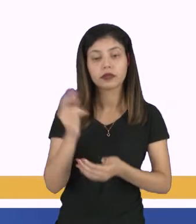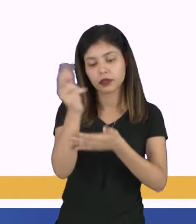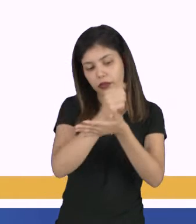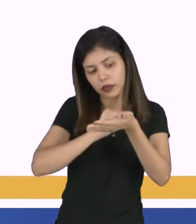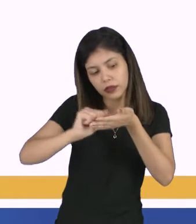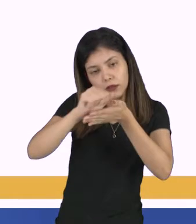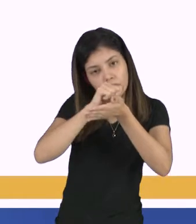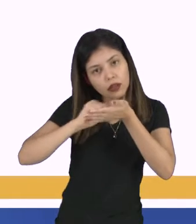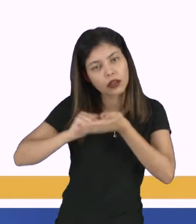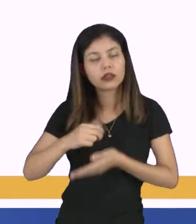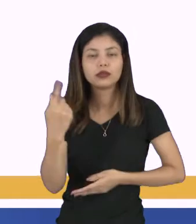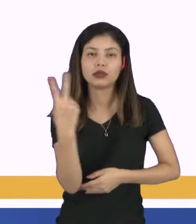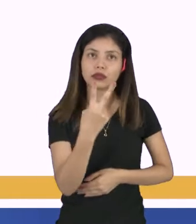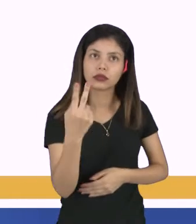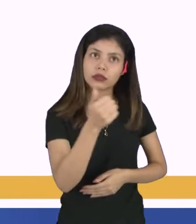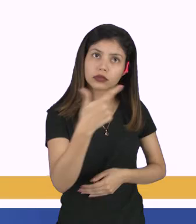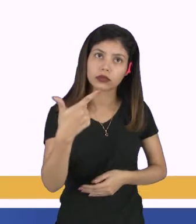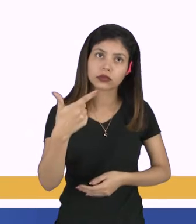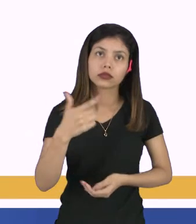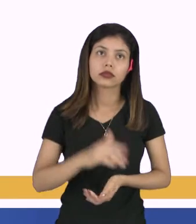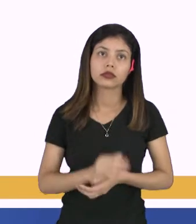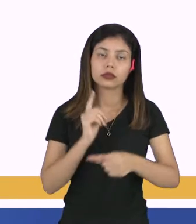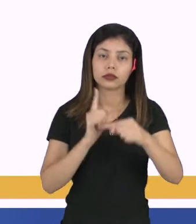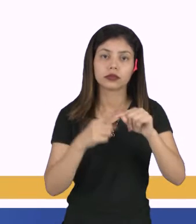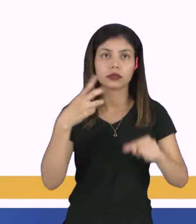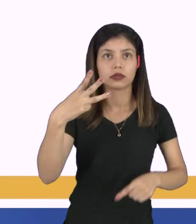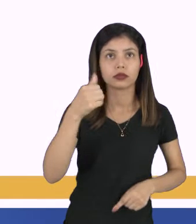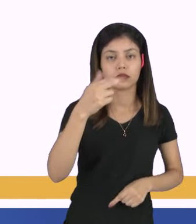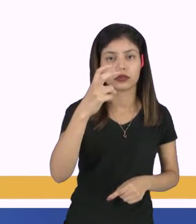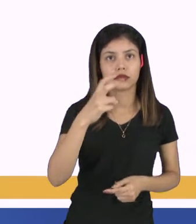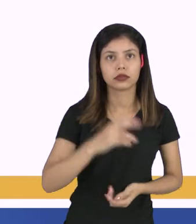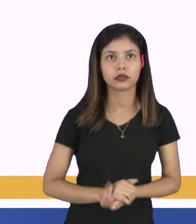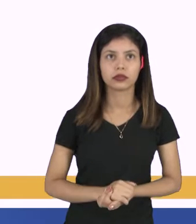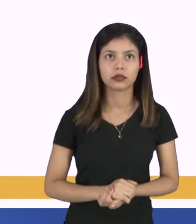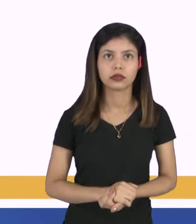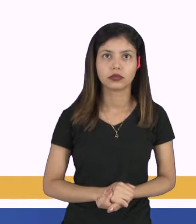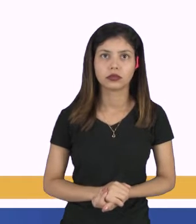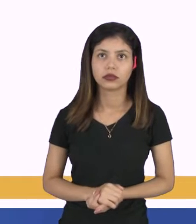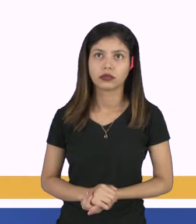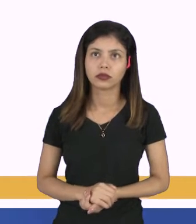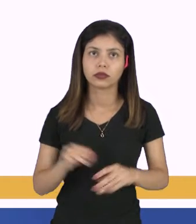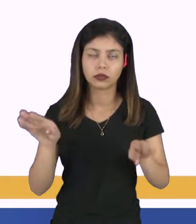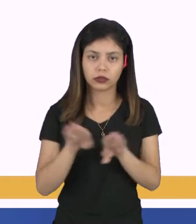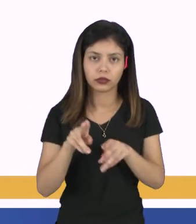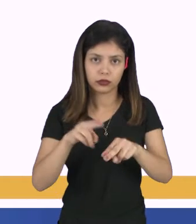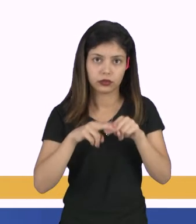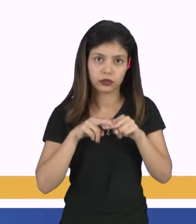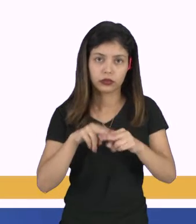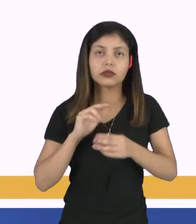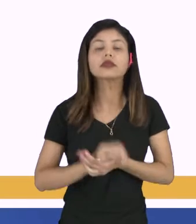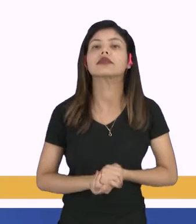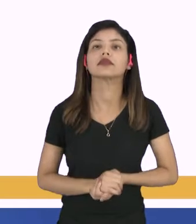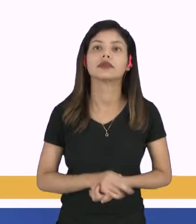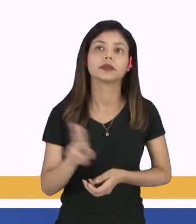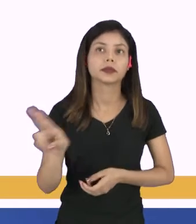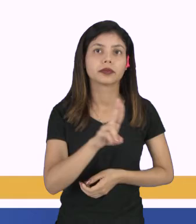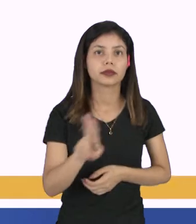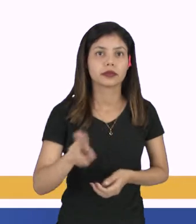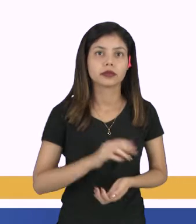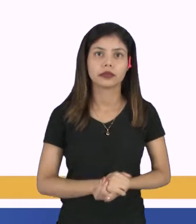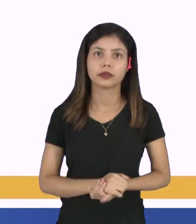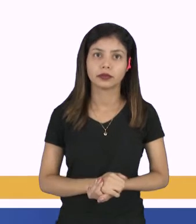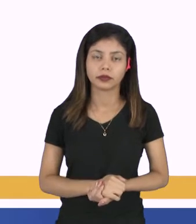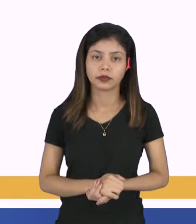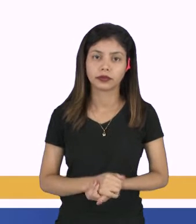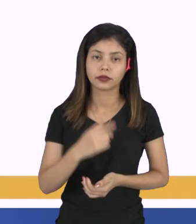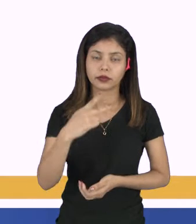desenhando, ele tem 12 mais 3 igual a 15 lados. Portanto, né, o nome desse